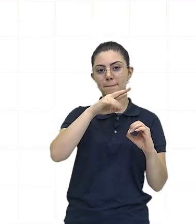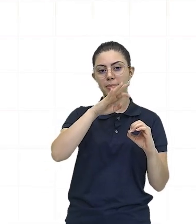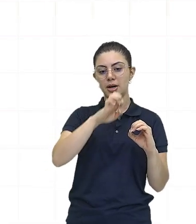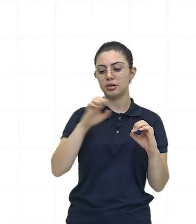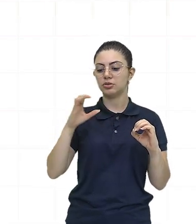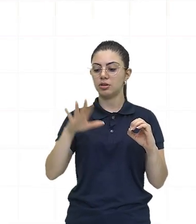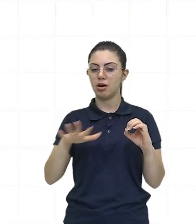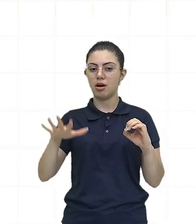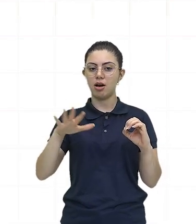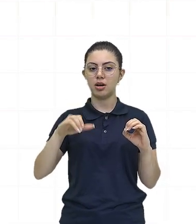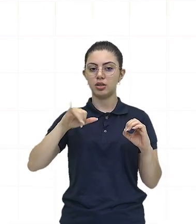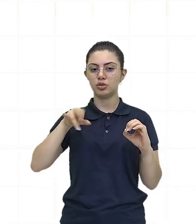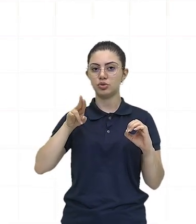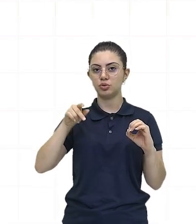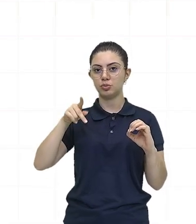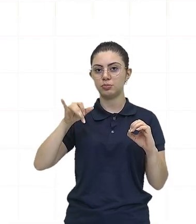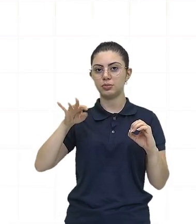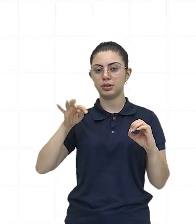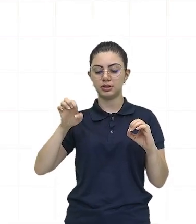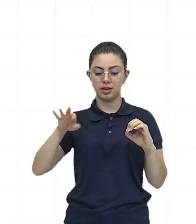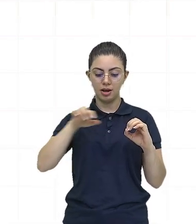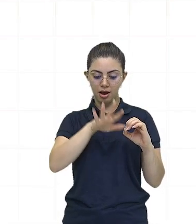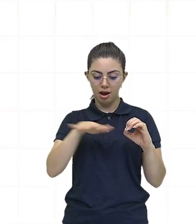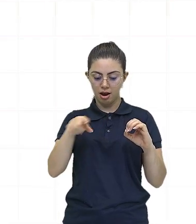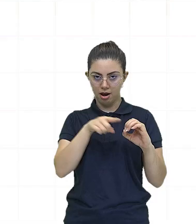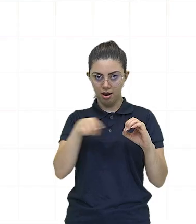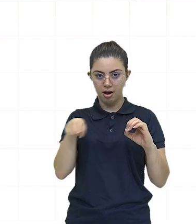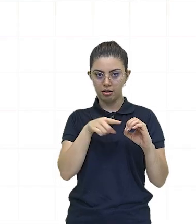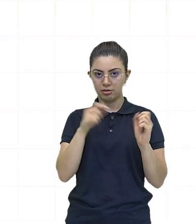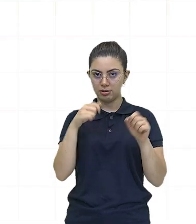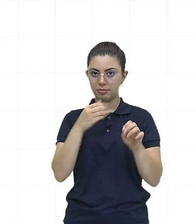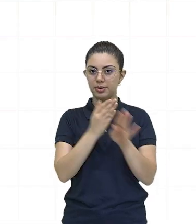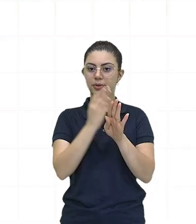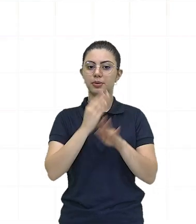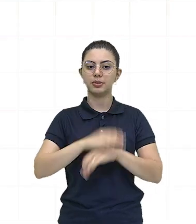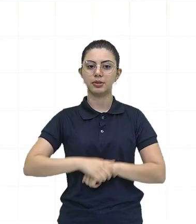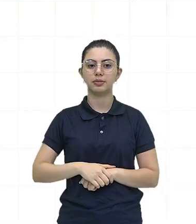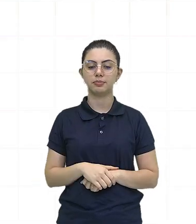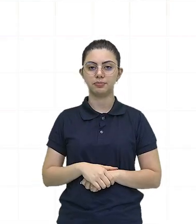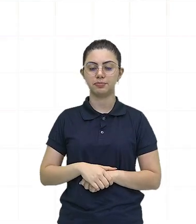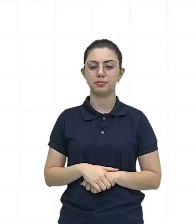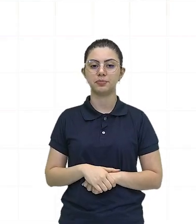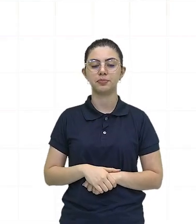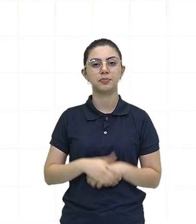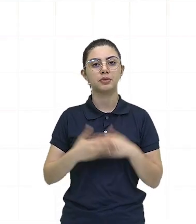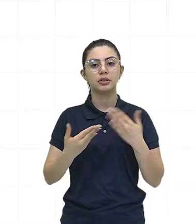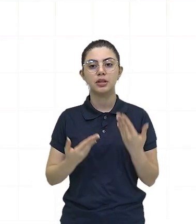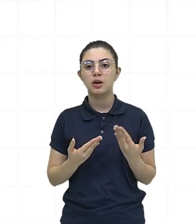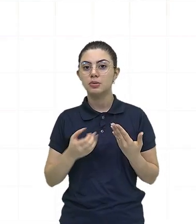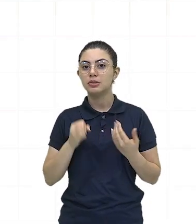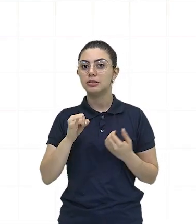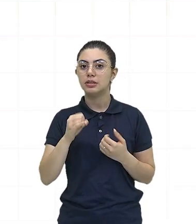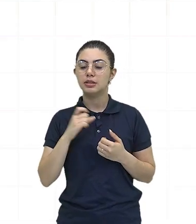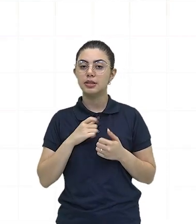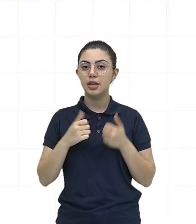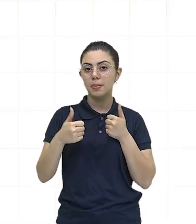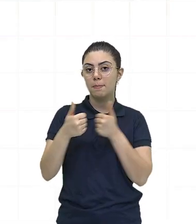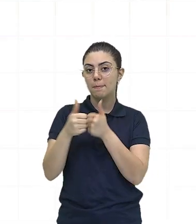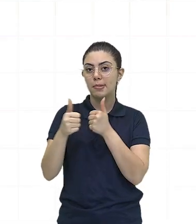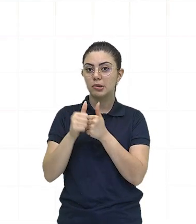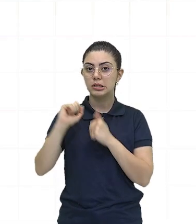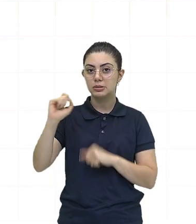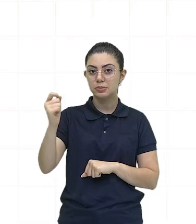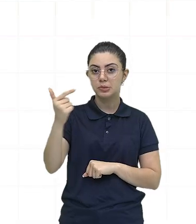há outras regiões também que eles podem ser encontrados. Quando eles se aproximam do Sol,